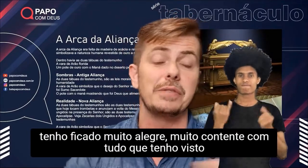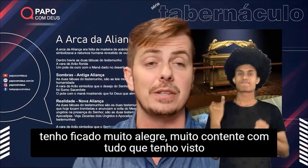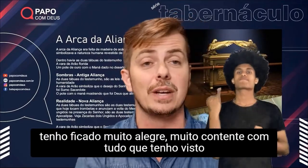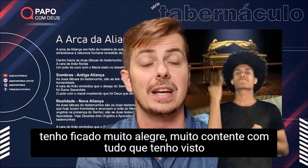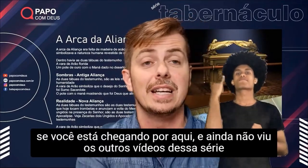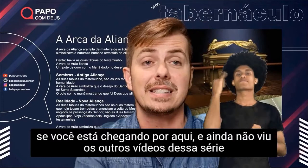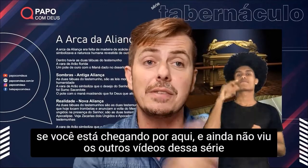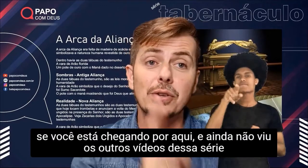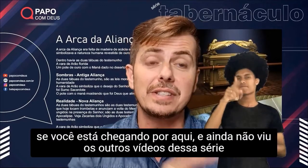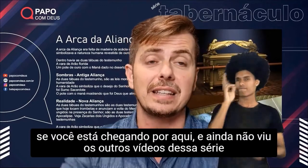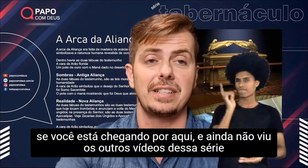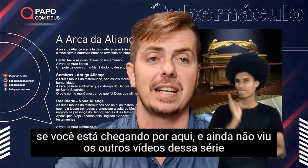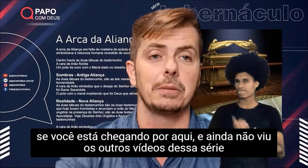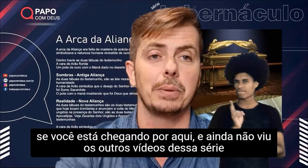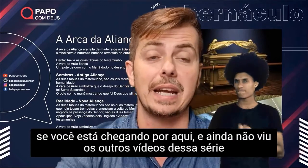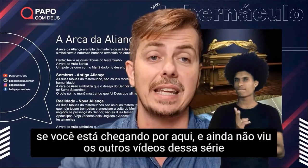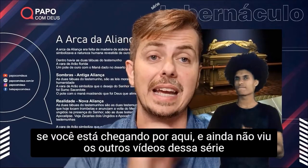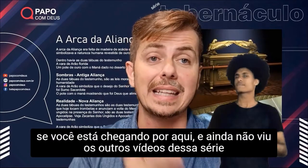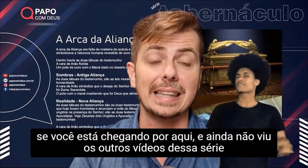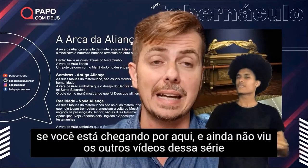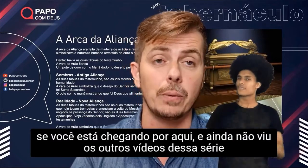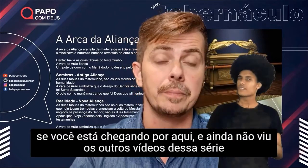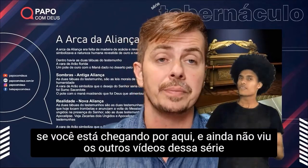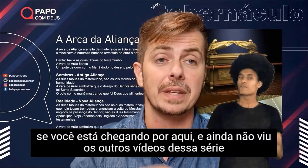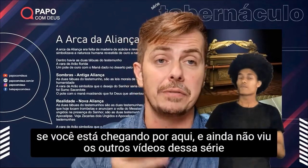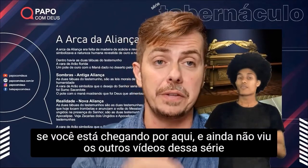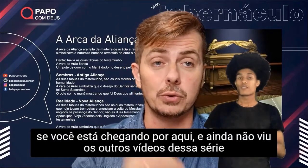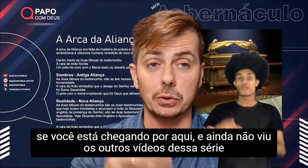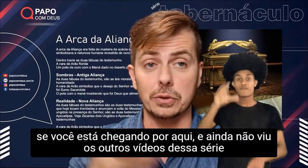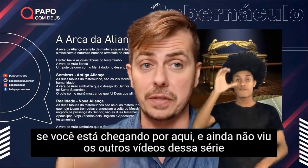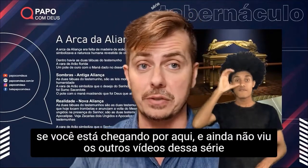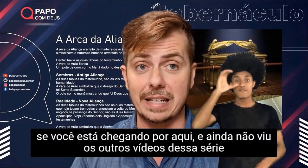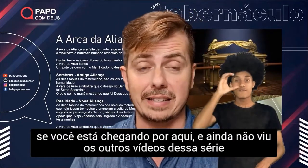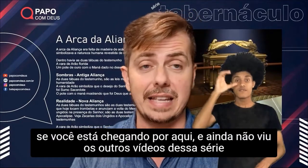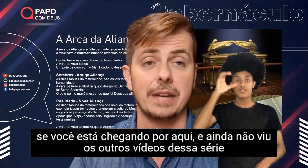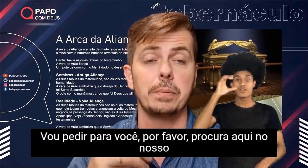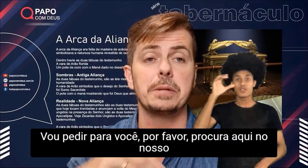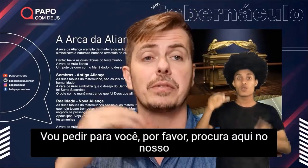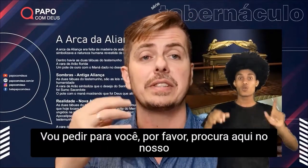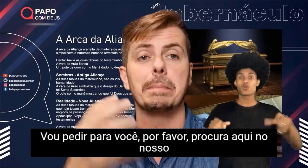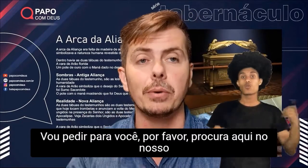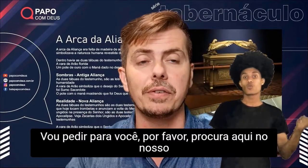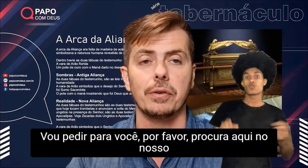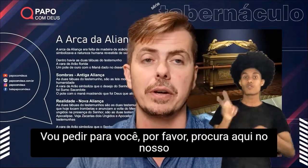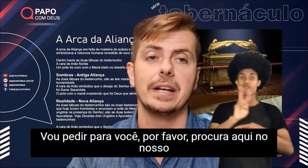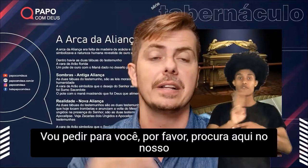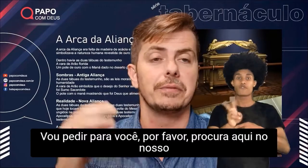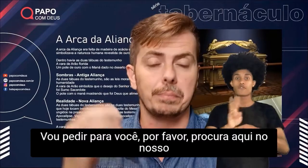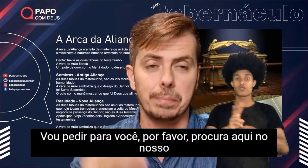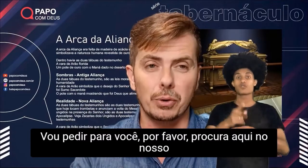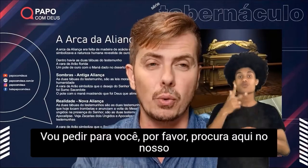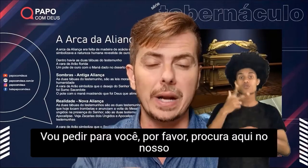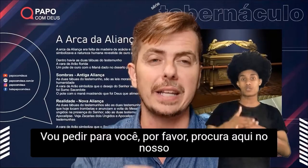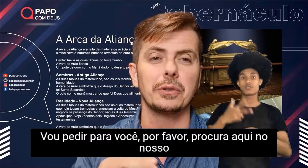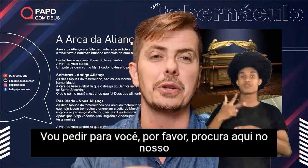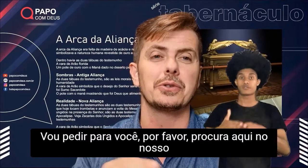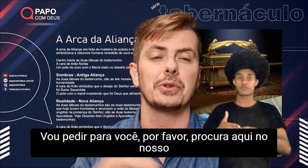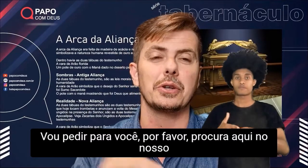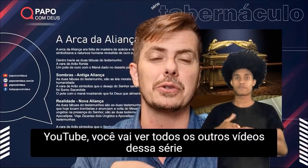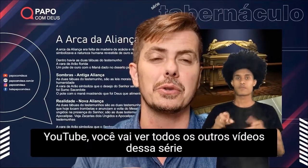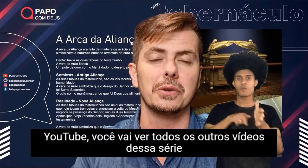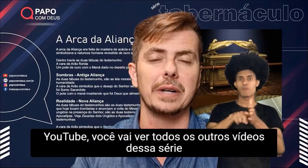tudo que eu tenho visto. Se você tá chegando por aqui e ainda não viu os outros vídeos dessa série, eu vou pedir para você, por favor, procura